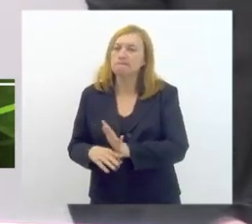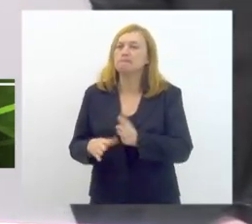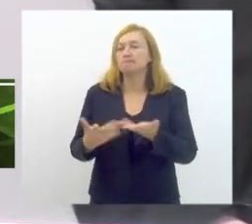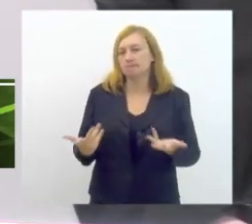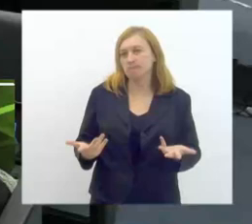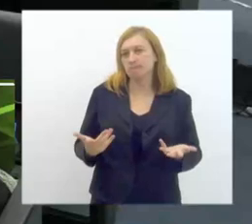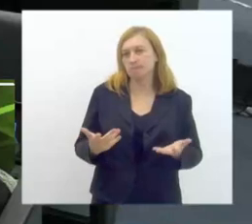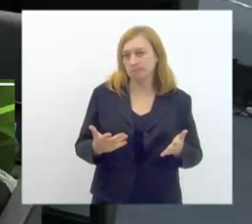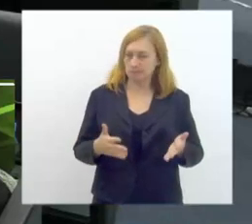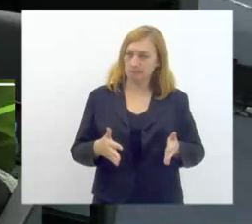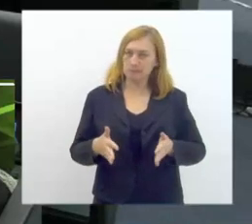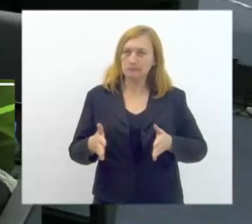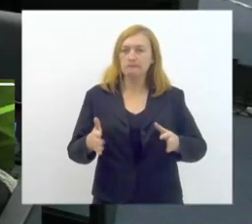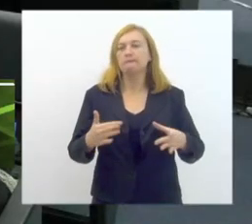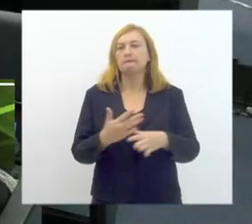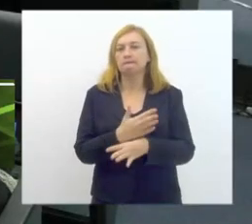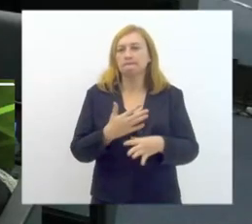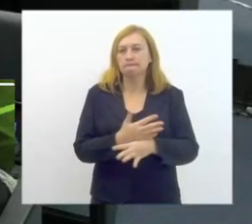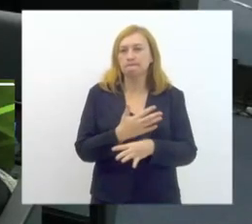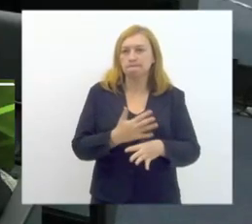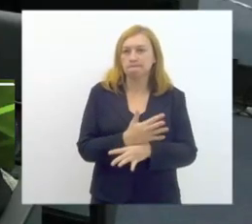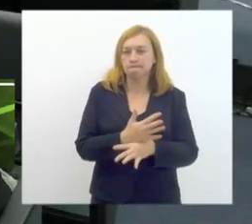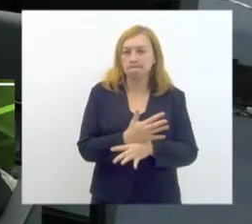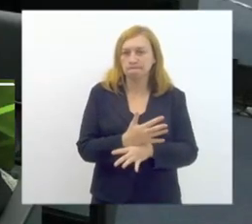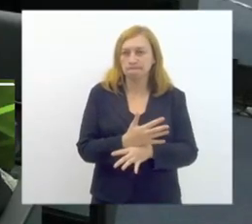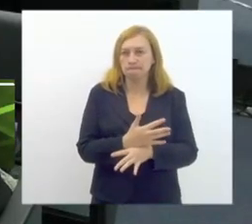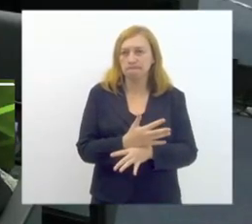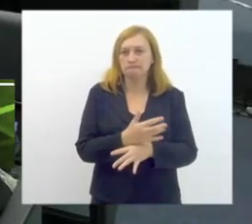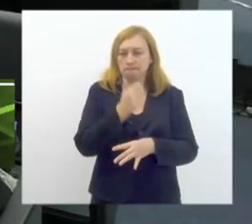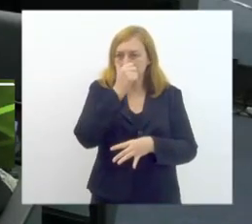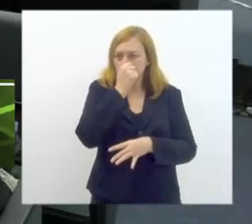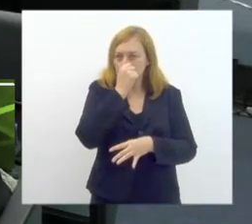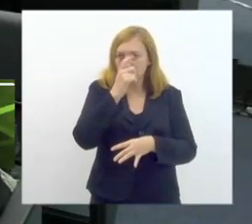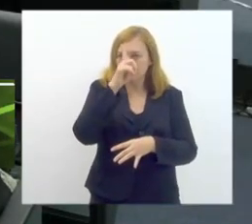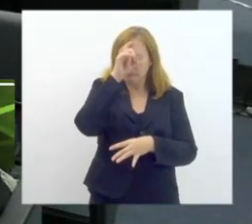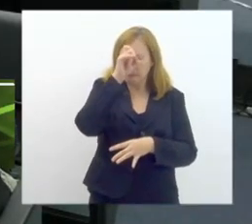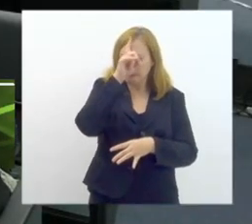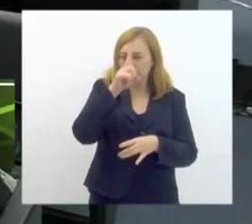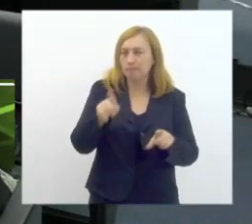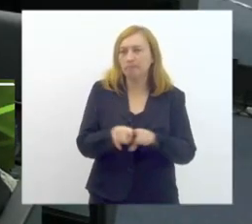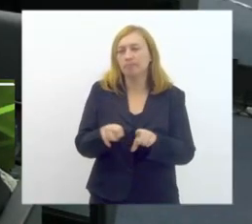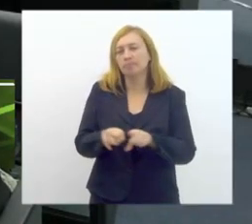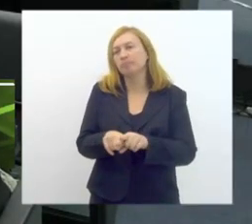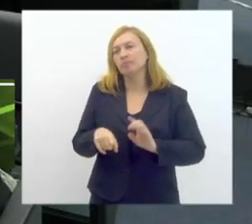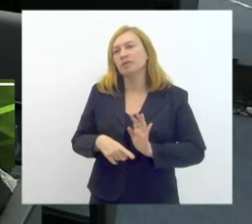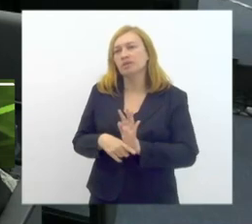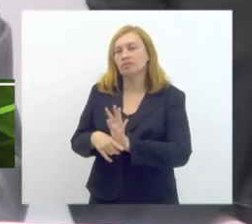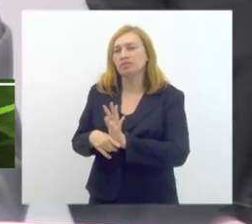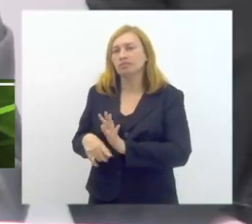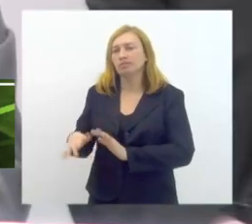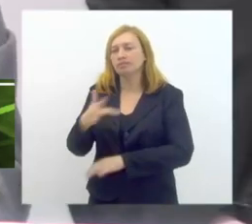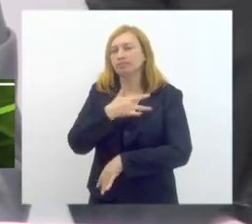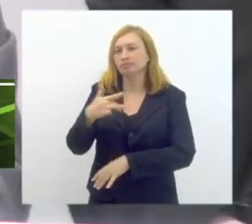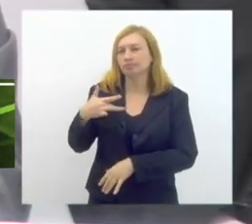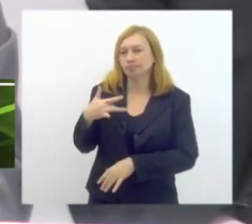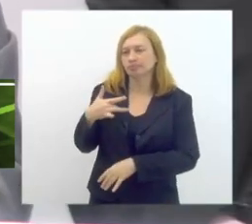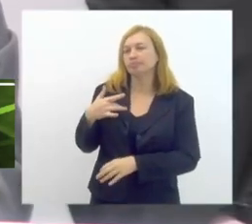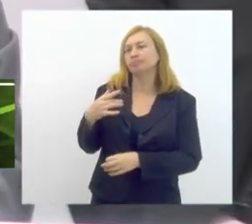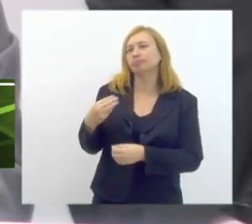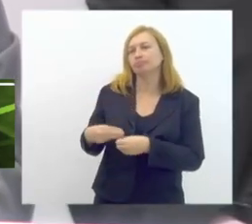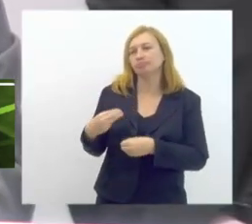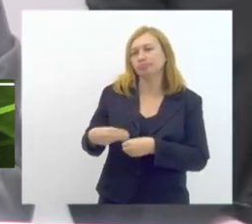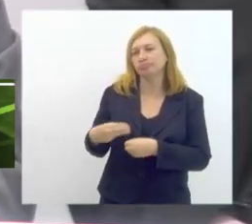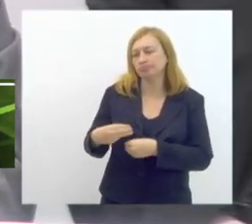urbano e evita uma série de problemas e custos na saúde para os municípios. Então, é um programa